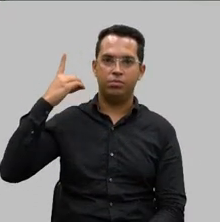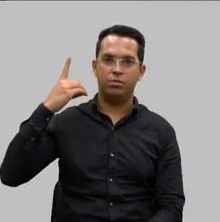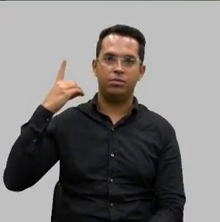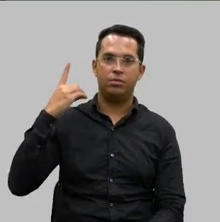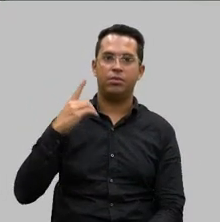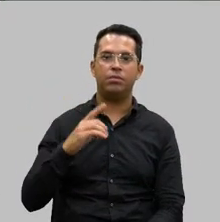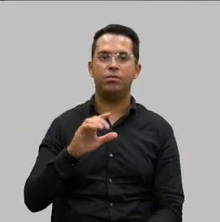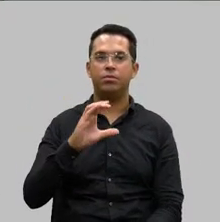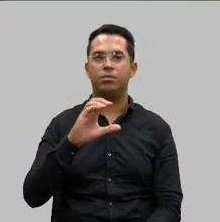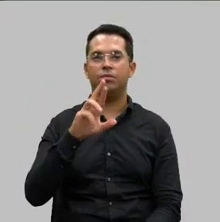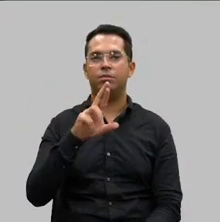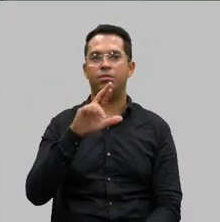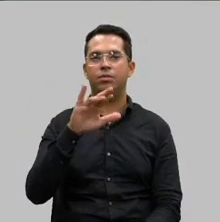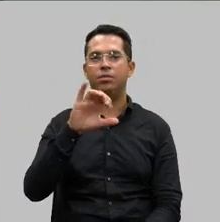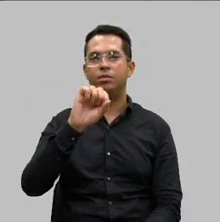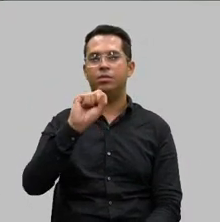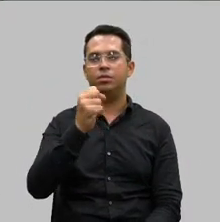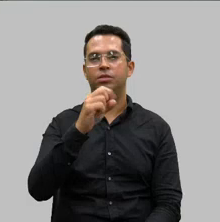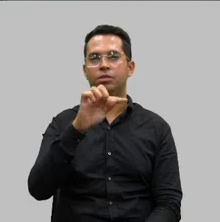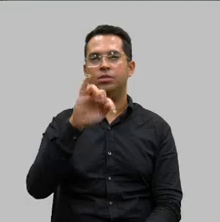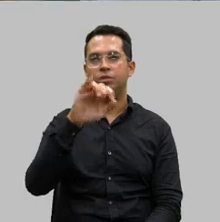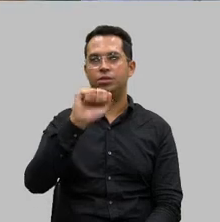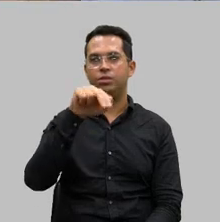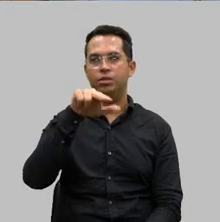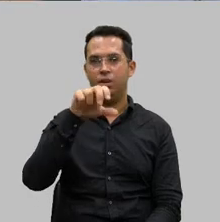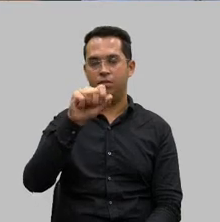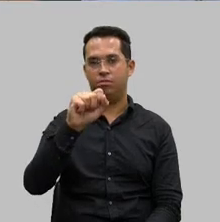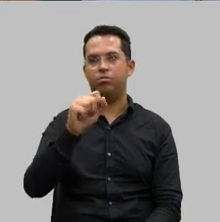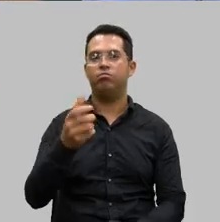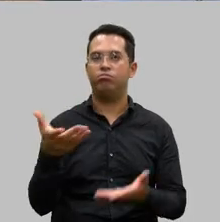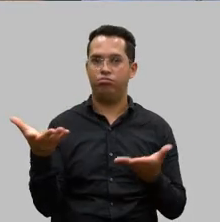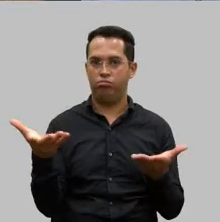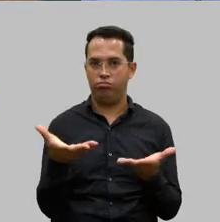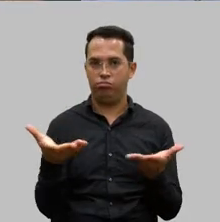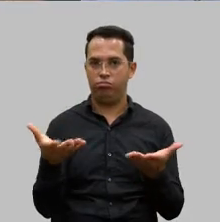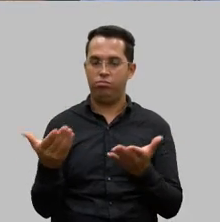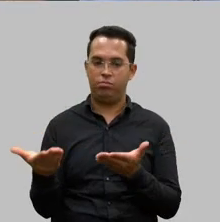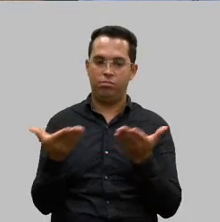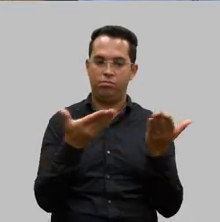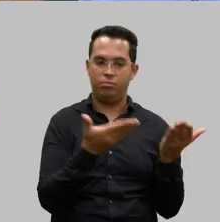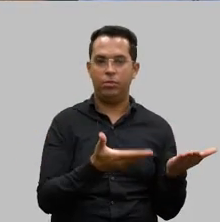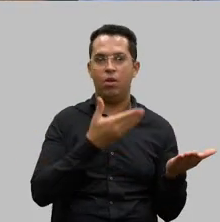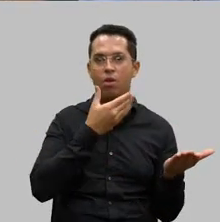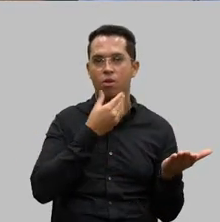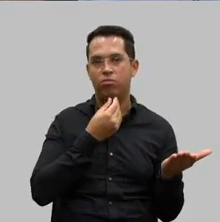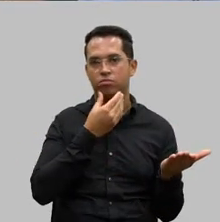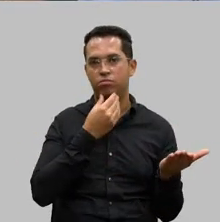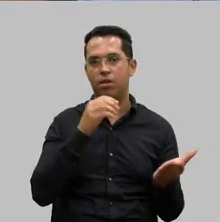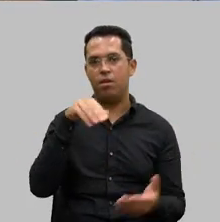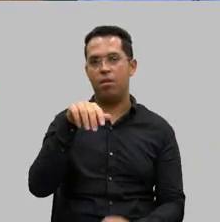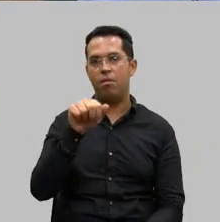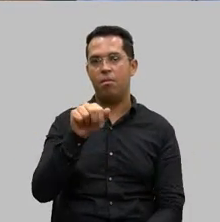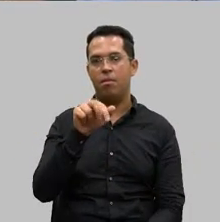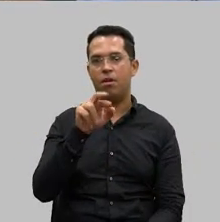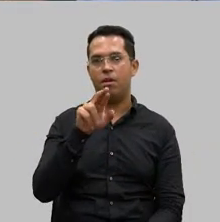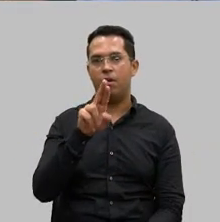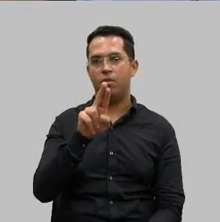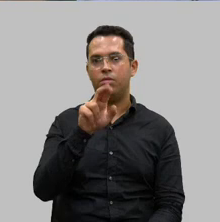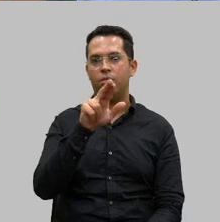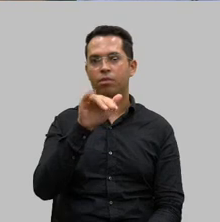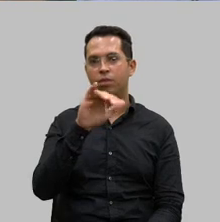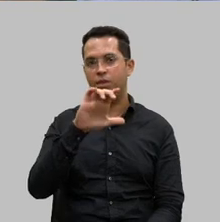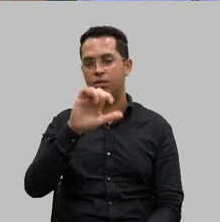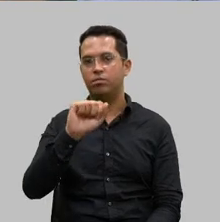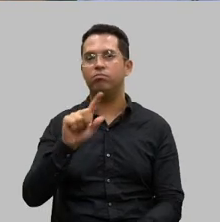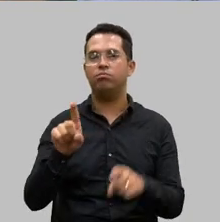Xavier e passa a palavra agora ao Dr Maurício também um deputado com